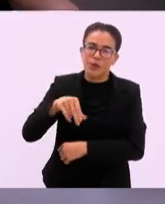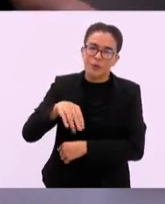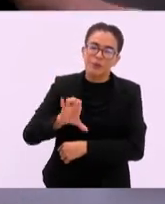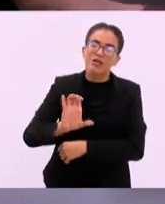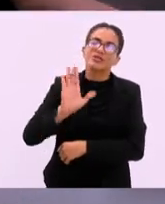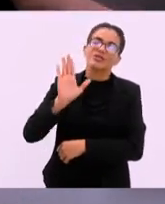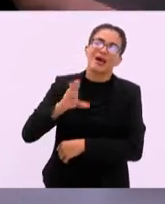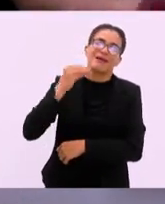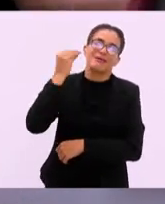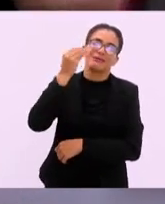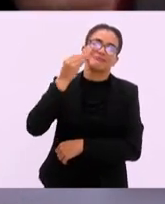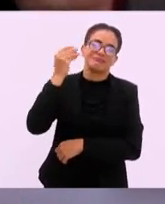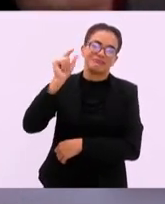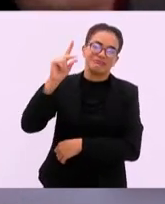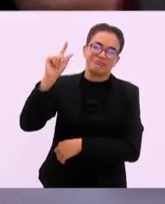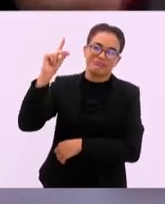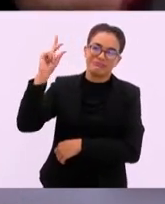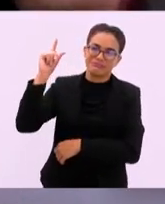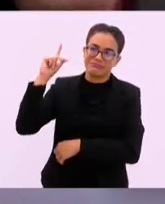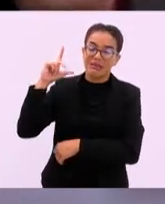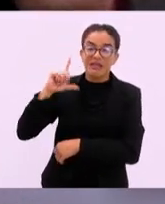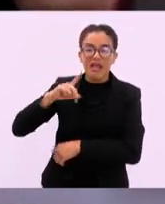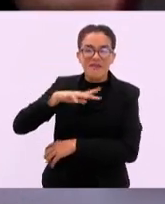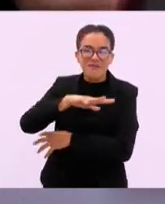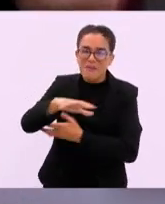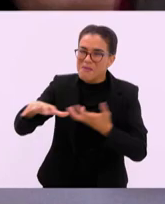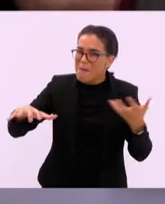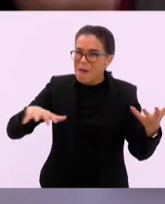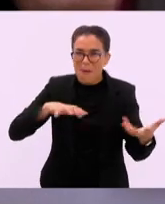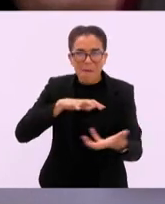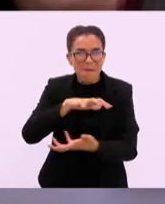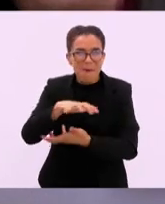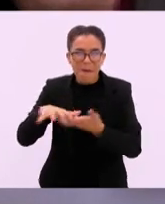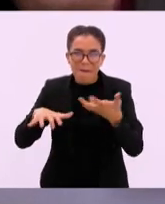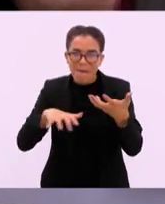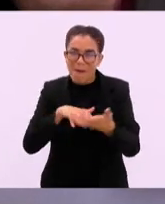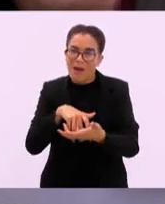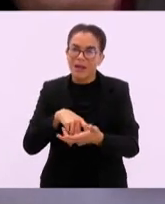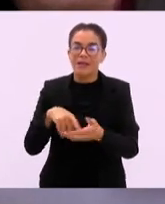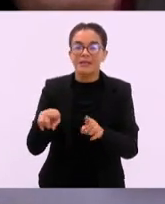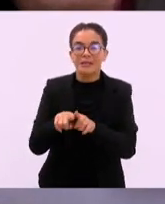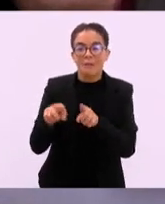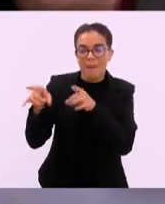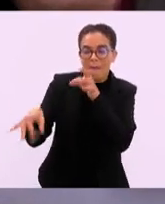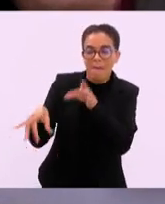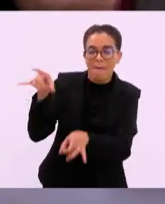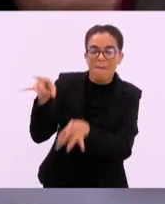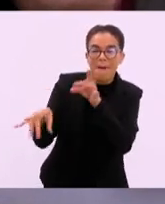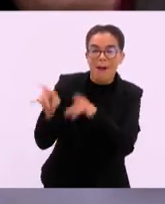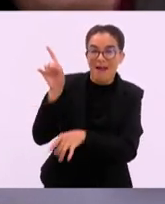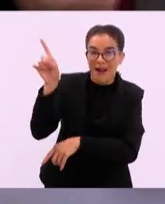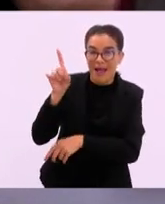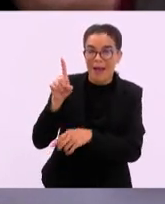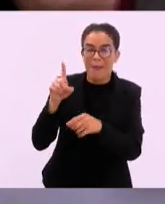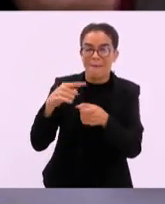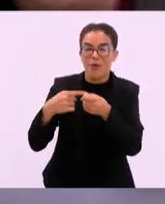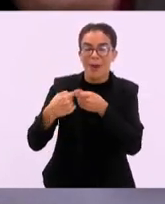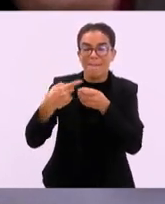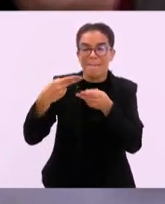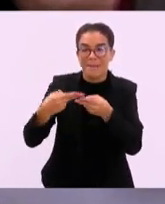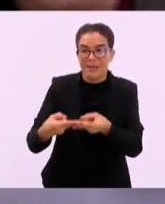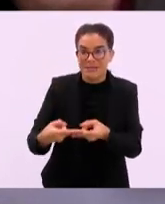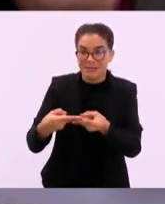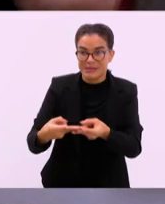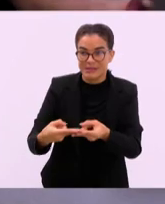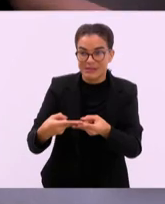muitas vezes, a gente já teve até polêmicas, como foi o aterro sanitário de paciência, o Estado